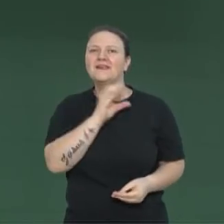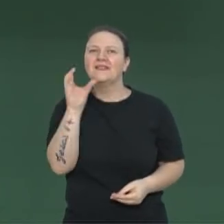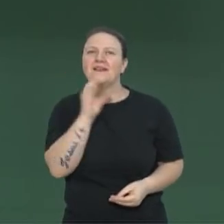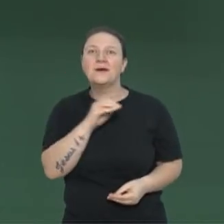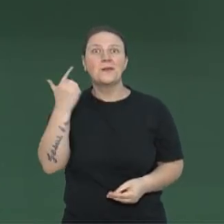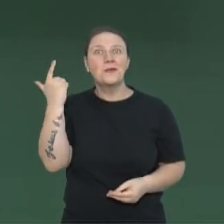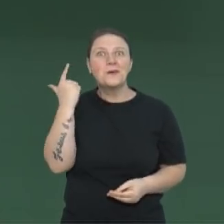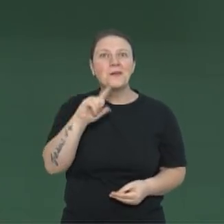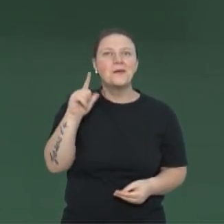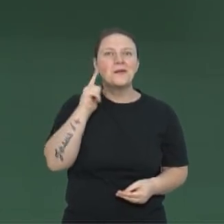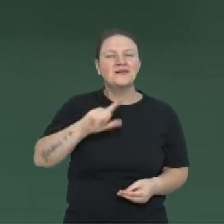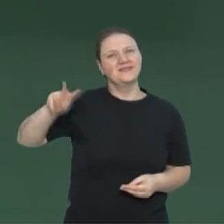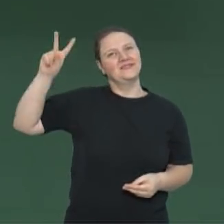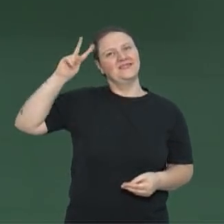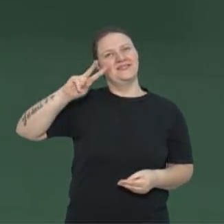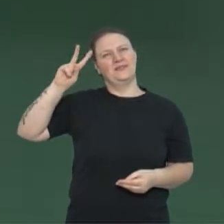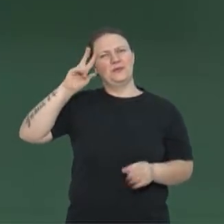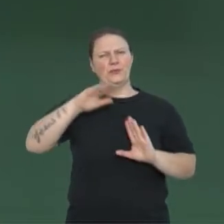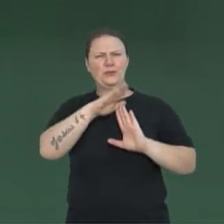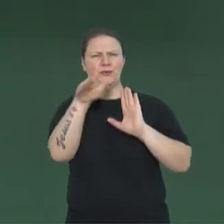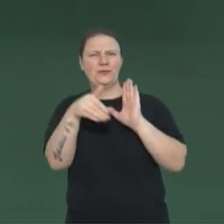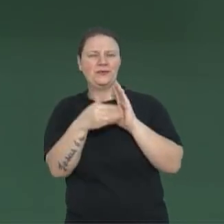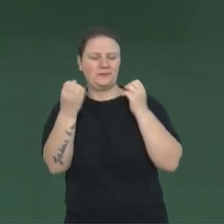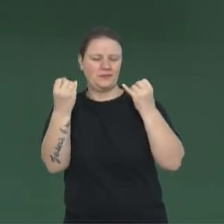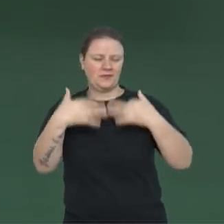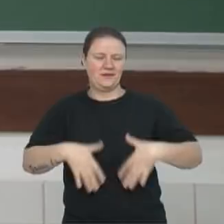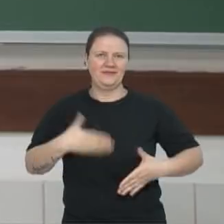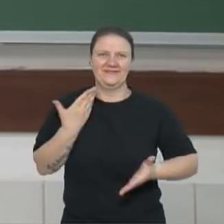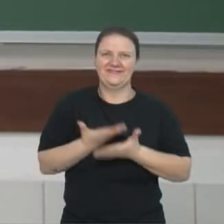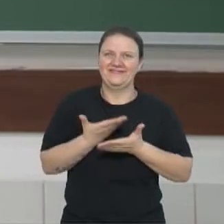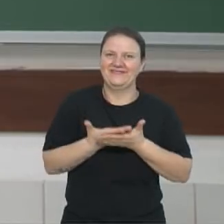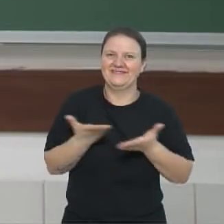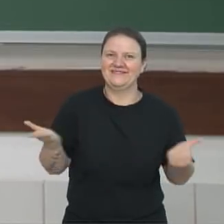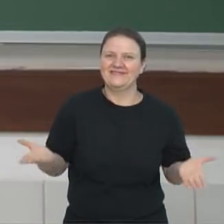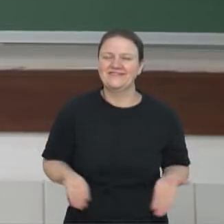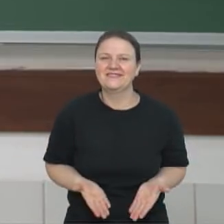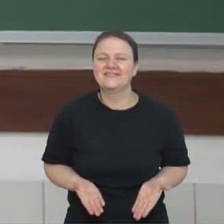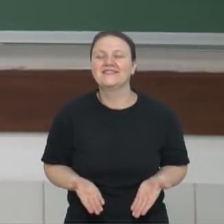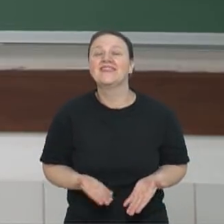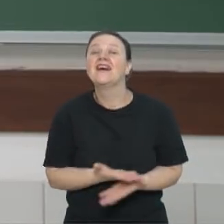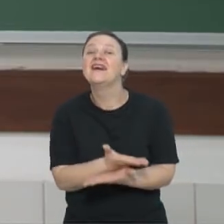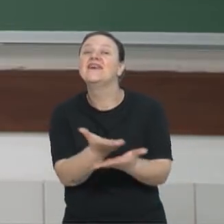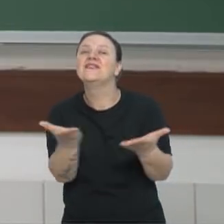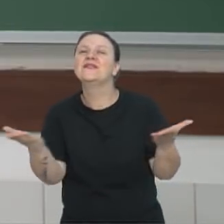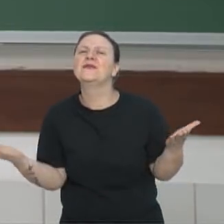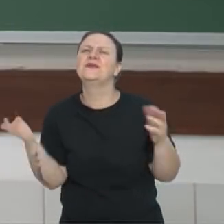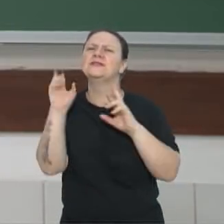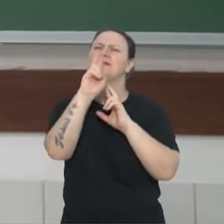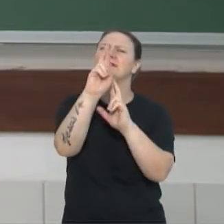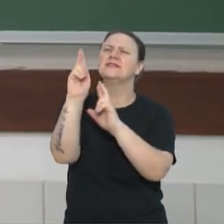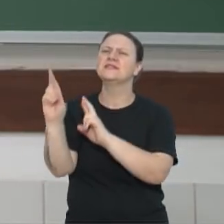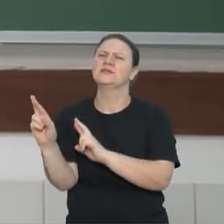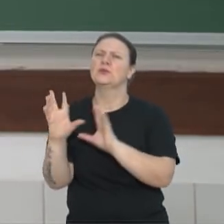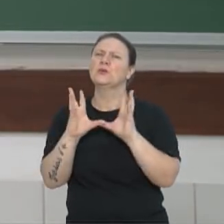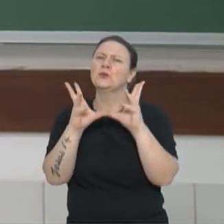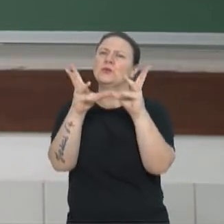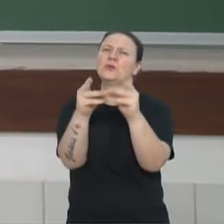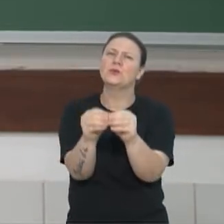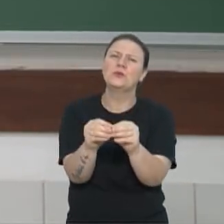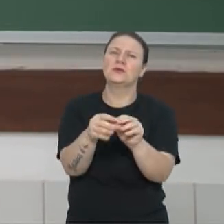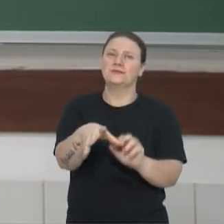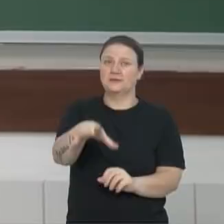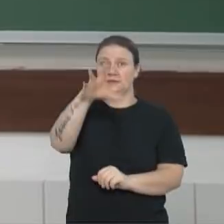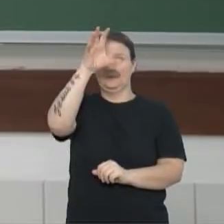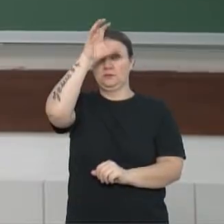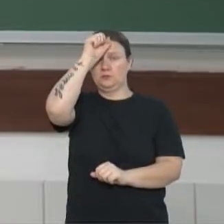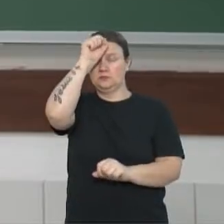conseguiram relembrar aí tudo que a gente trabalhou na aula de hoje. Gente, eu espero que vocês tenham fixado, que vocês tenham